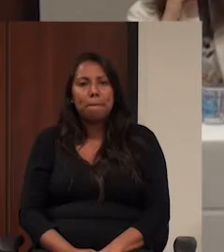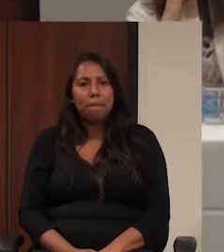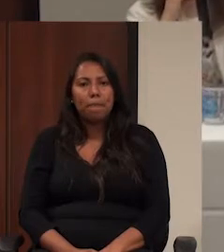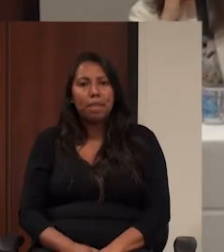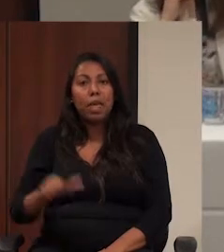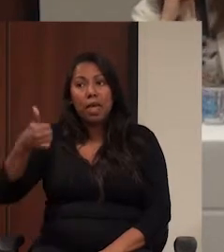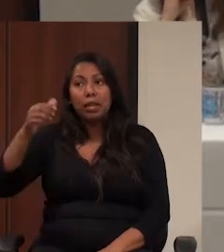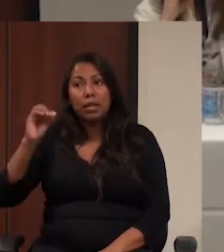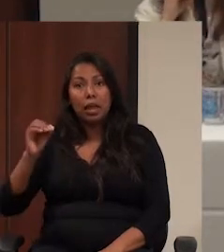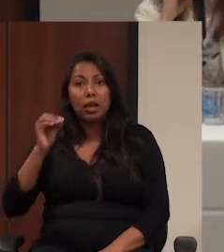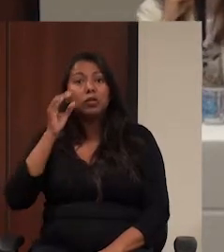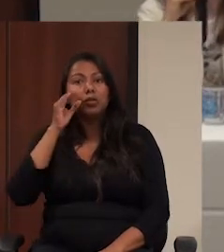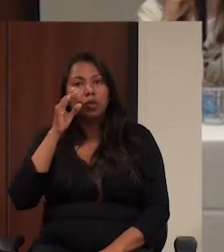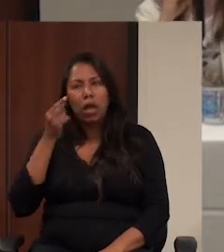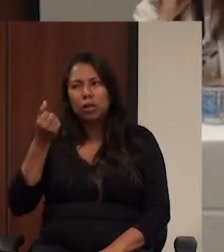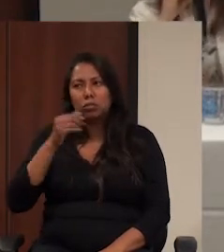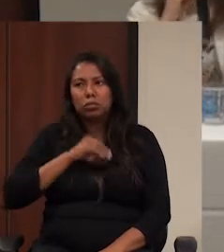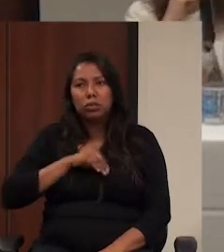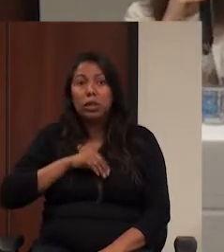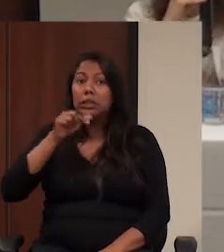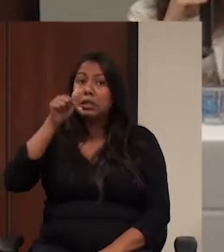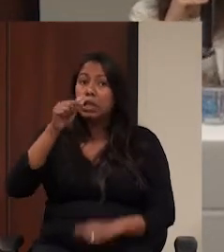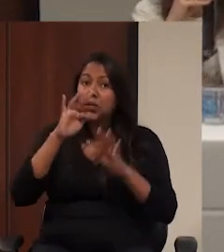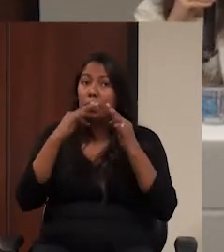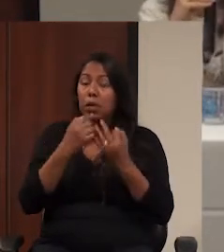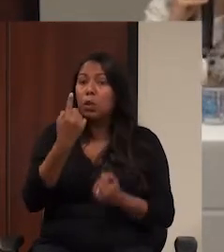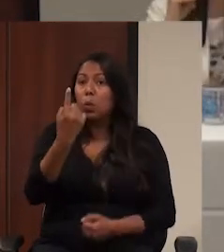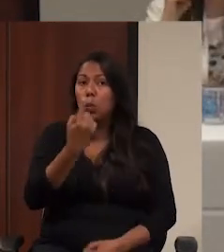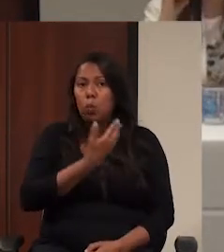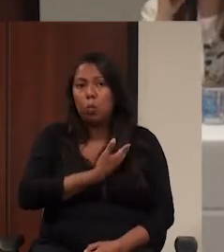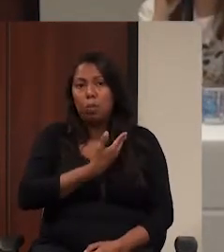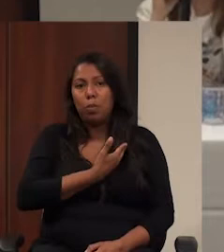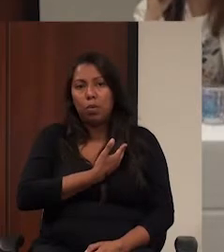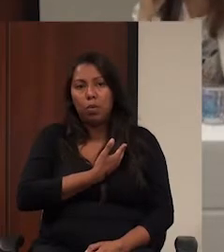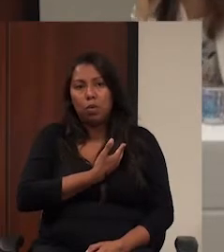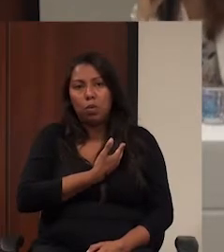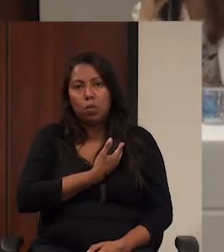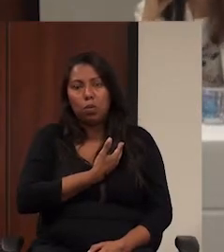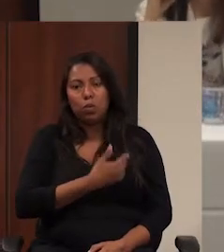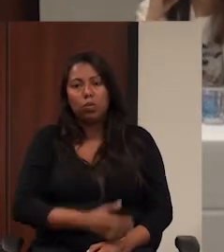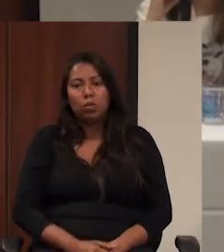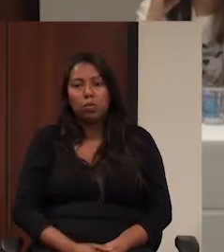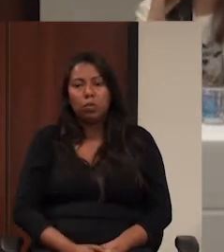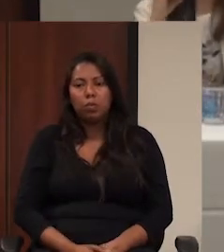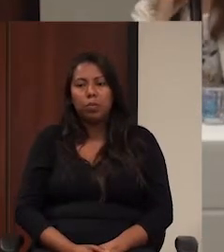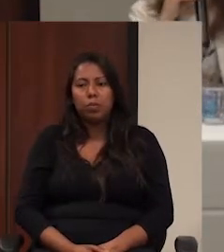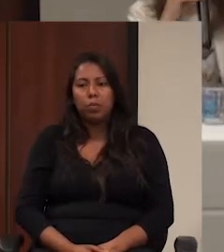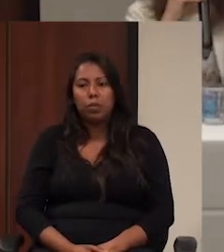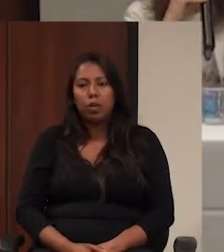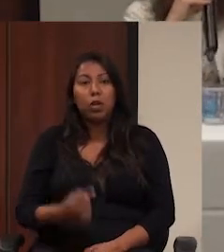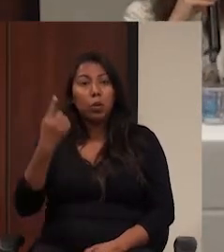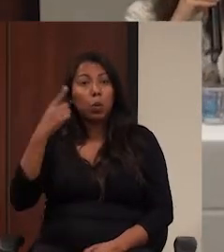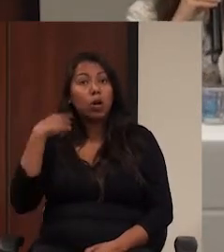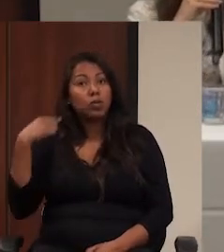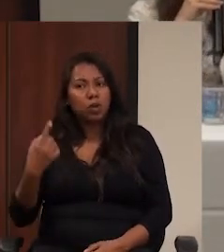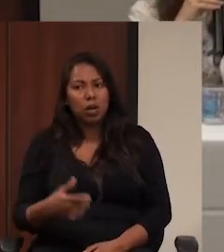eram funcionários remunerados, 7 eram familiares, 1 era amigo da pessoa apoiada e 1 era advogado. Aí eles chegaram à conclusão